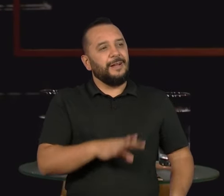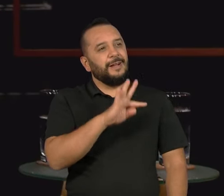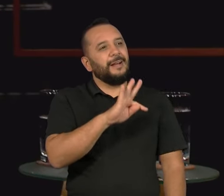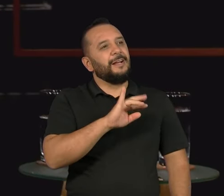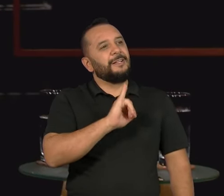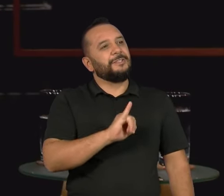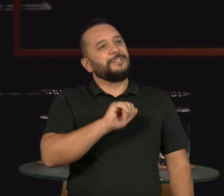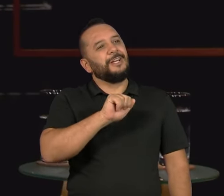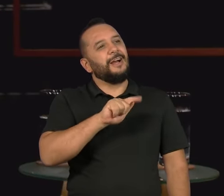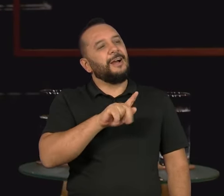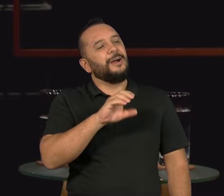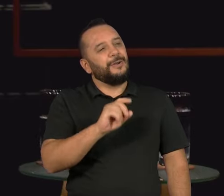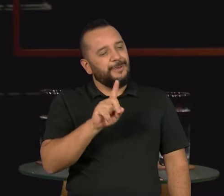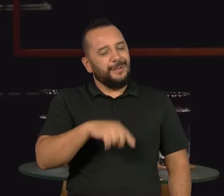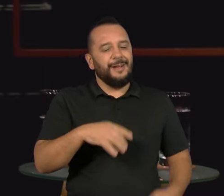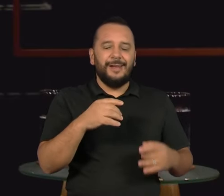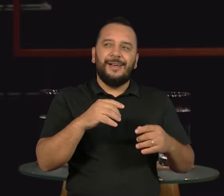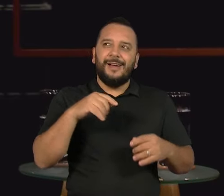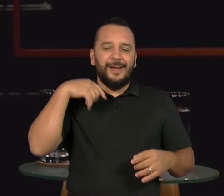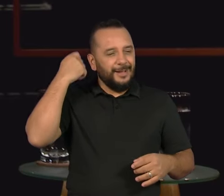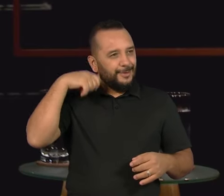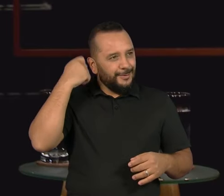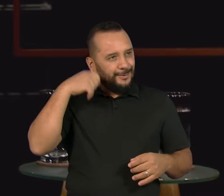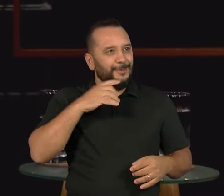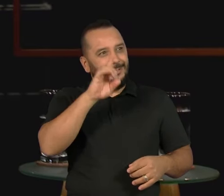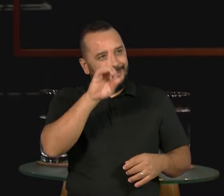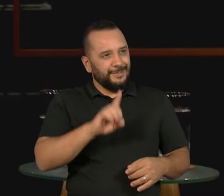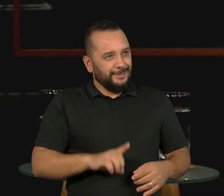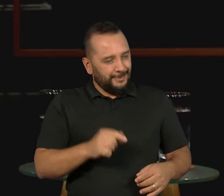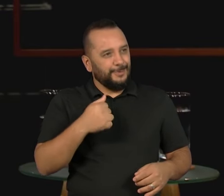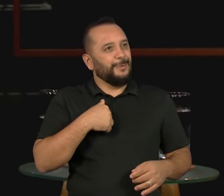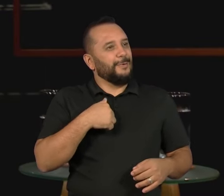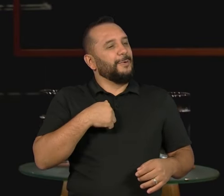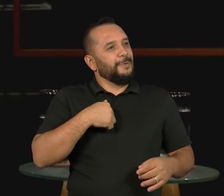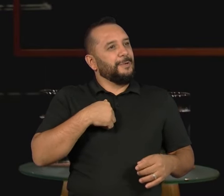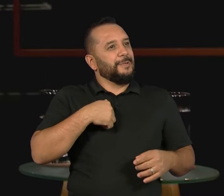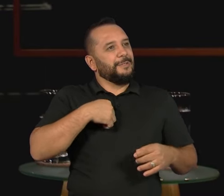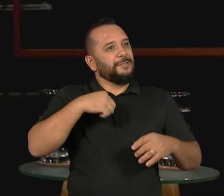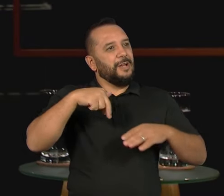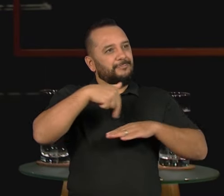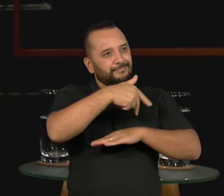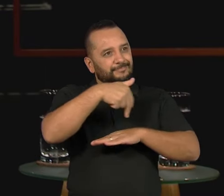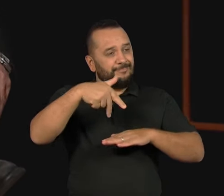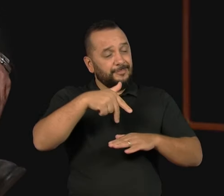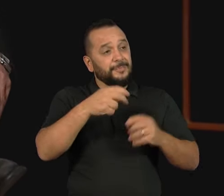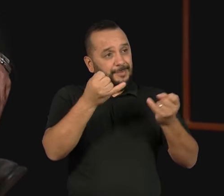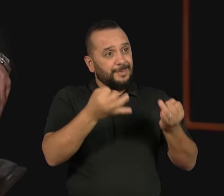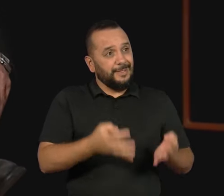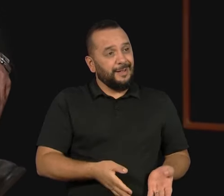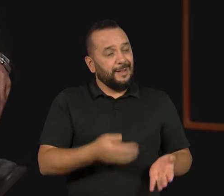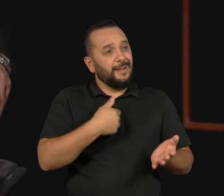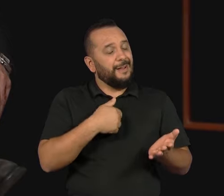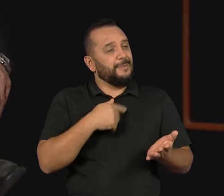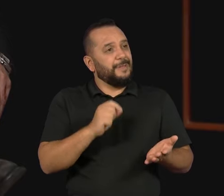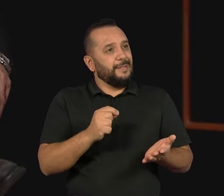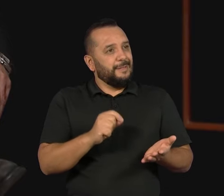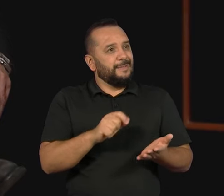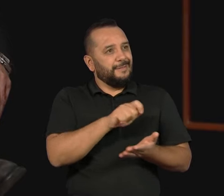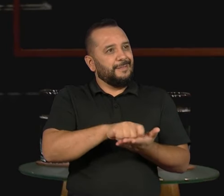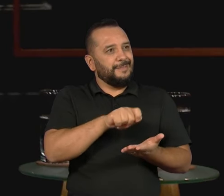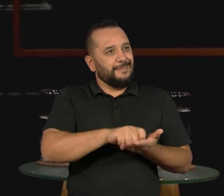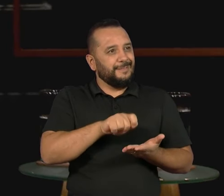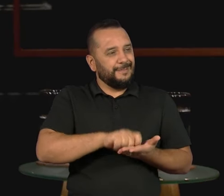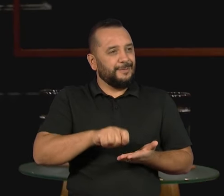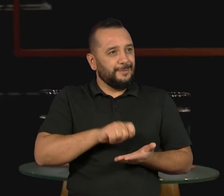ator, dramaturgo, diretor de TV, autor de novelas, vamos falar sobre o escritor. Em 2021, acho que foi,